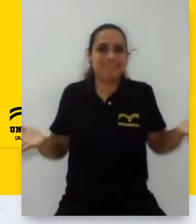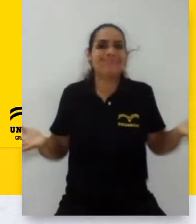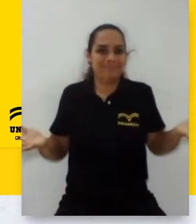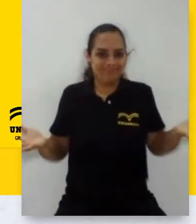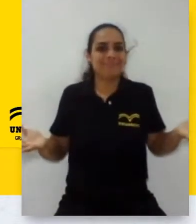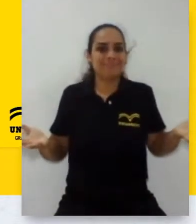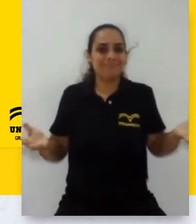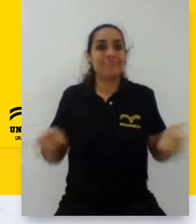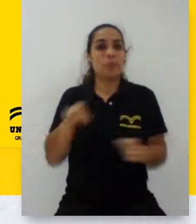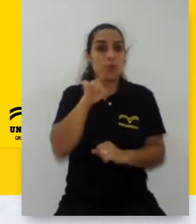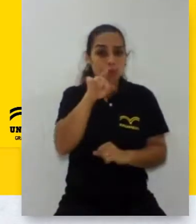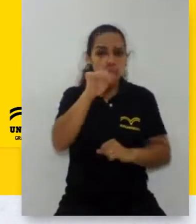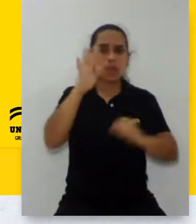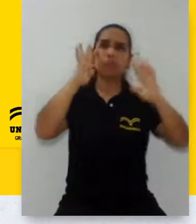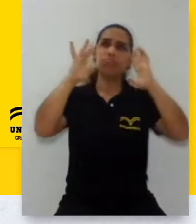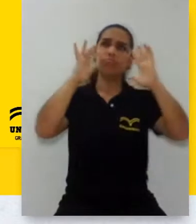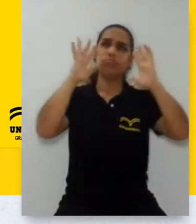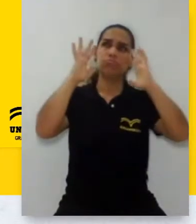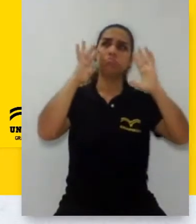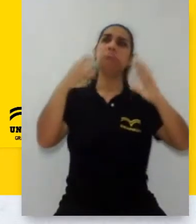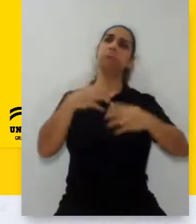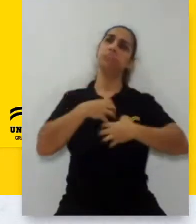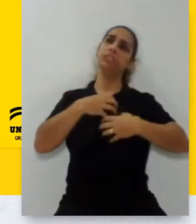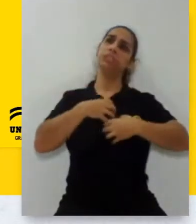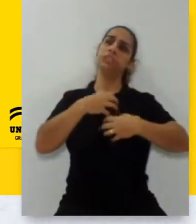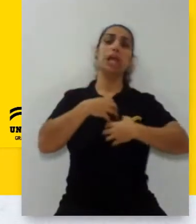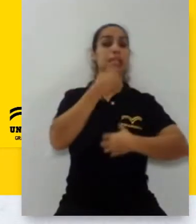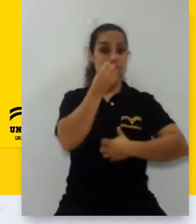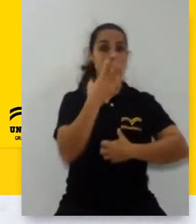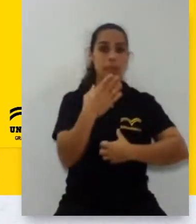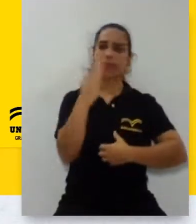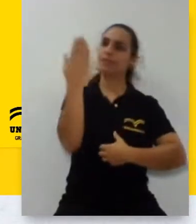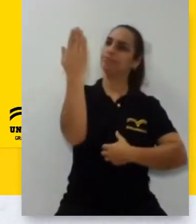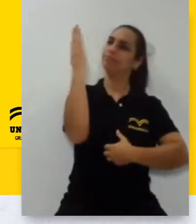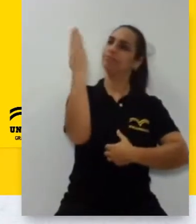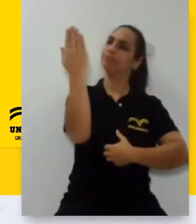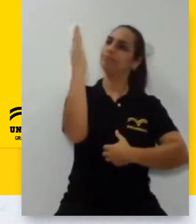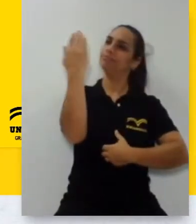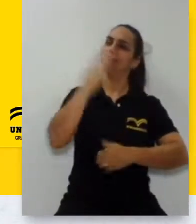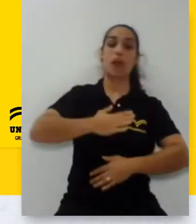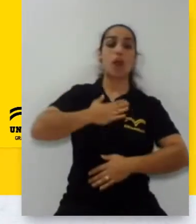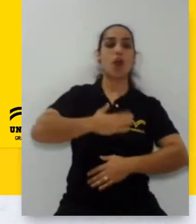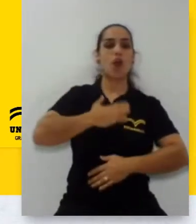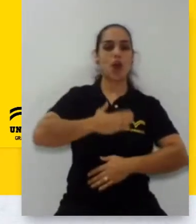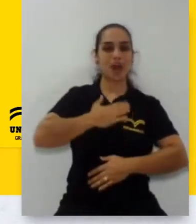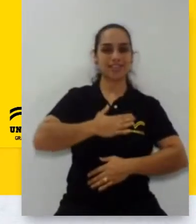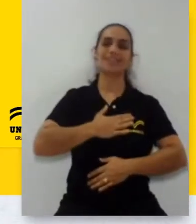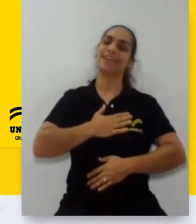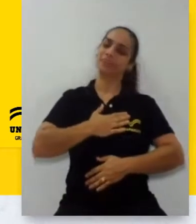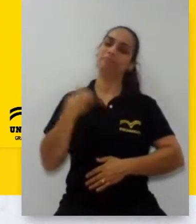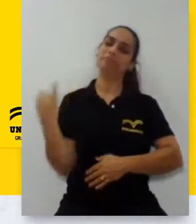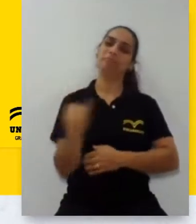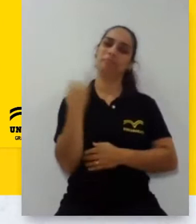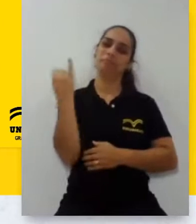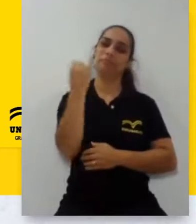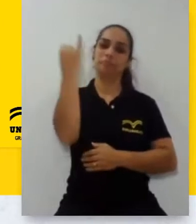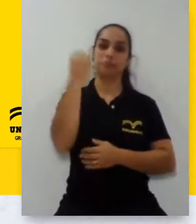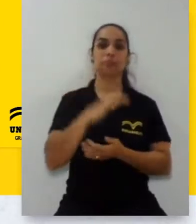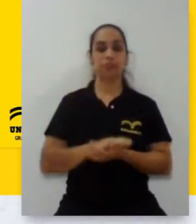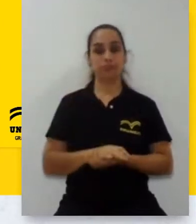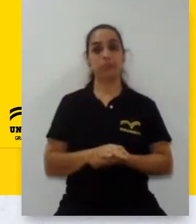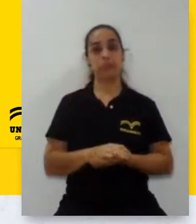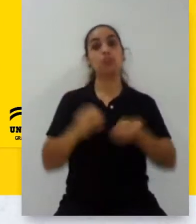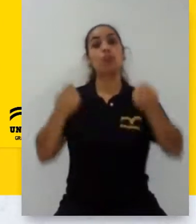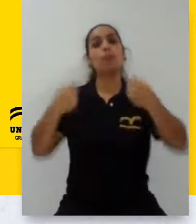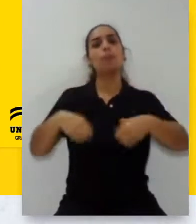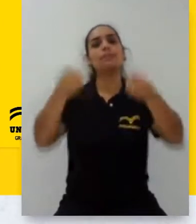questão da percepção corporal. Mas o que eu quero falar é a questão da gordura que fica na região